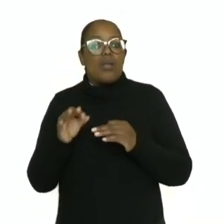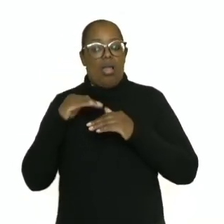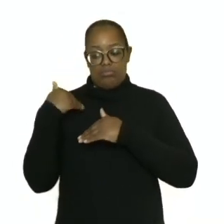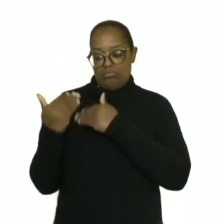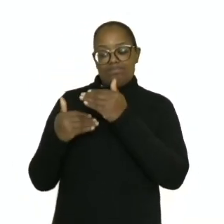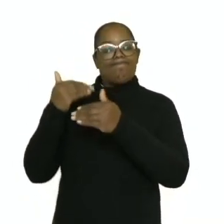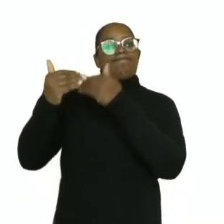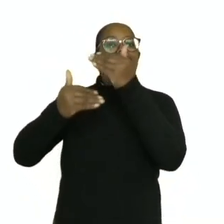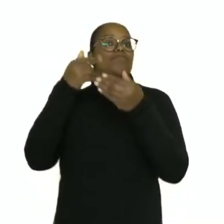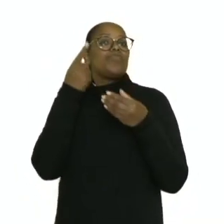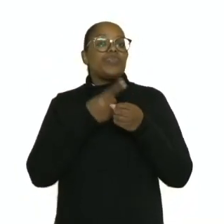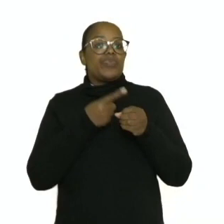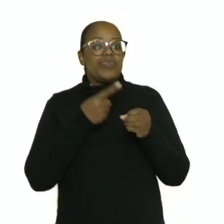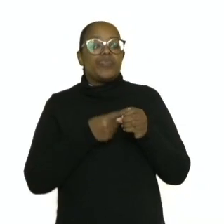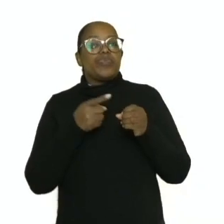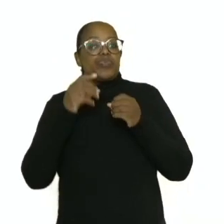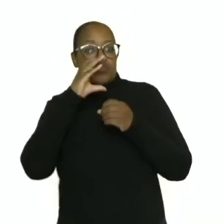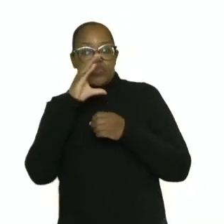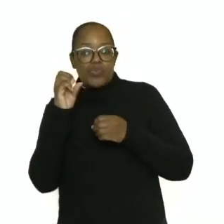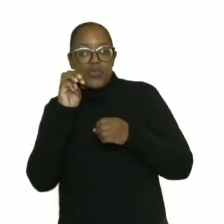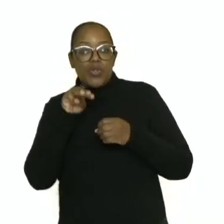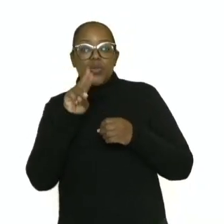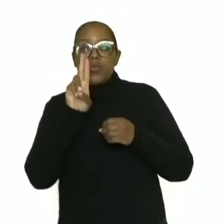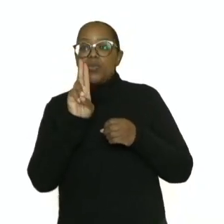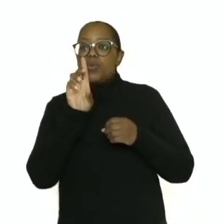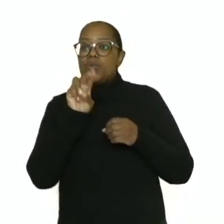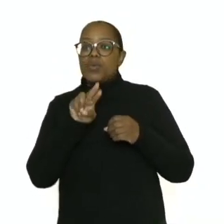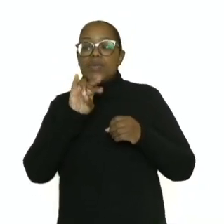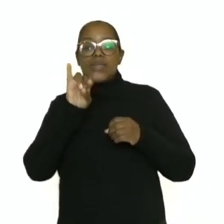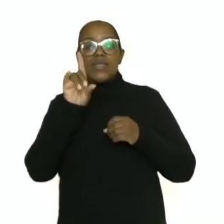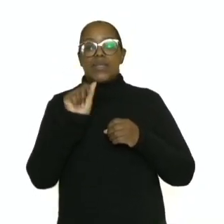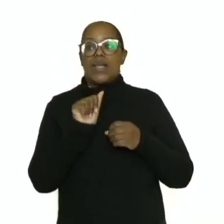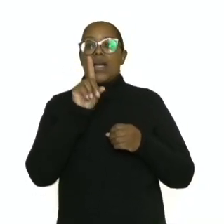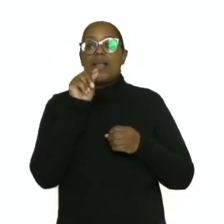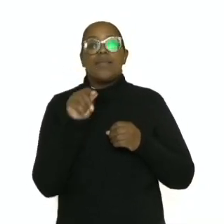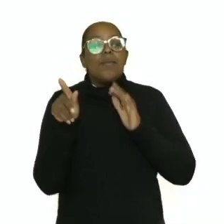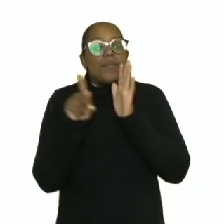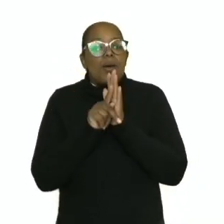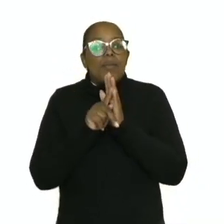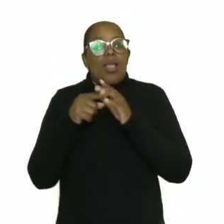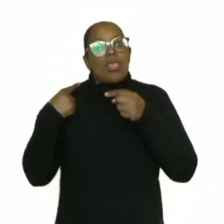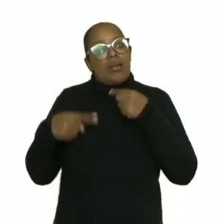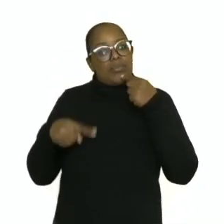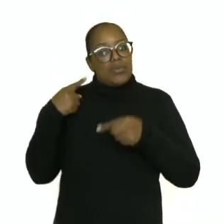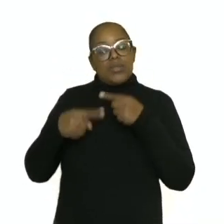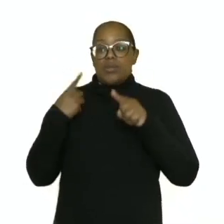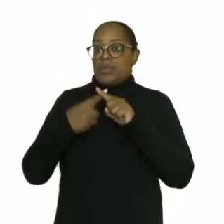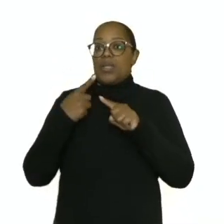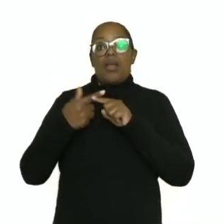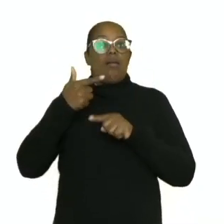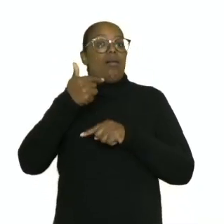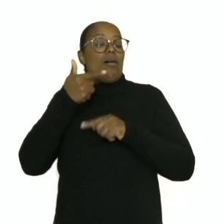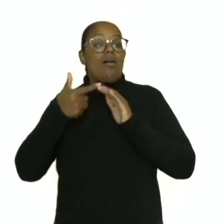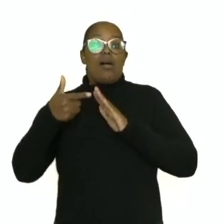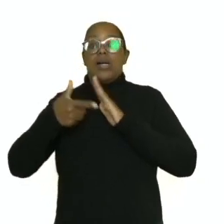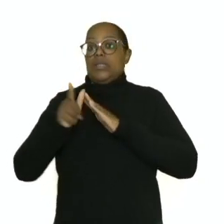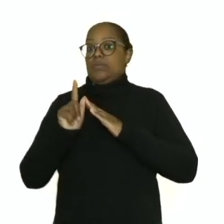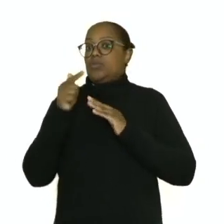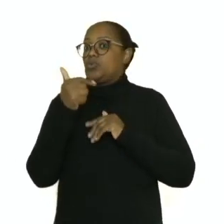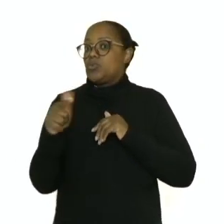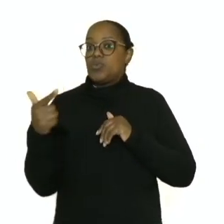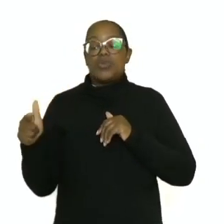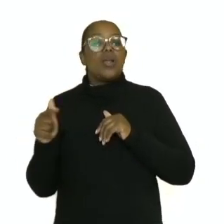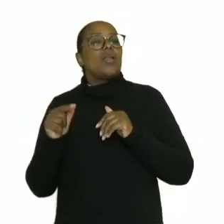relação com o Estado, comunidade política. Então, temos concedido aí, nesse caso, como não tínhamos antes. Nesse sentido,